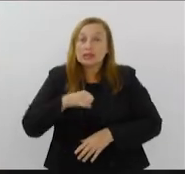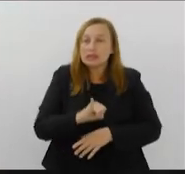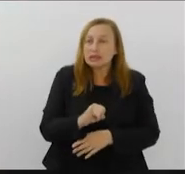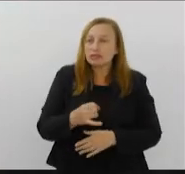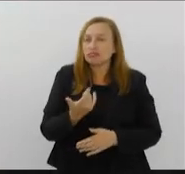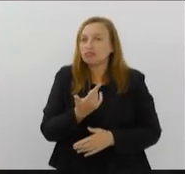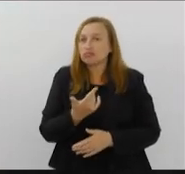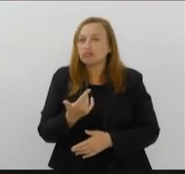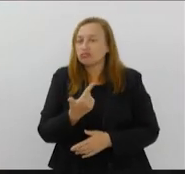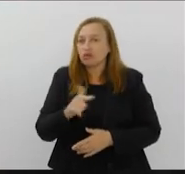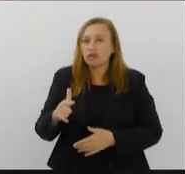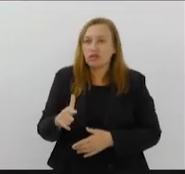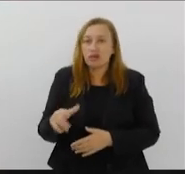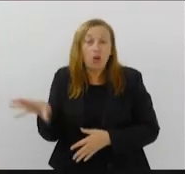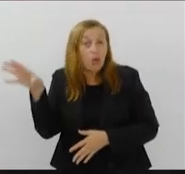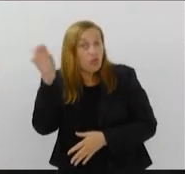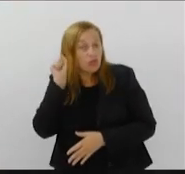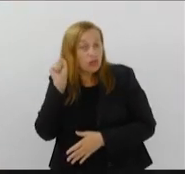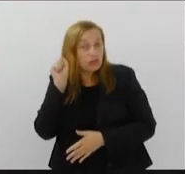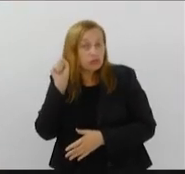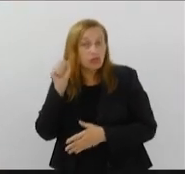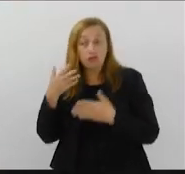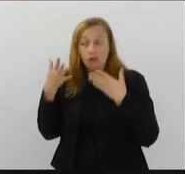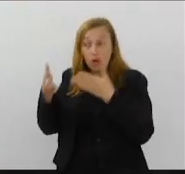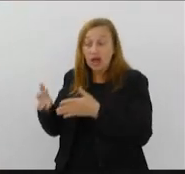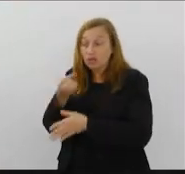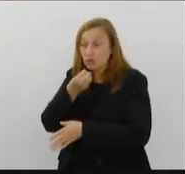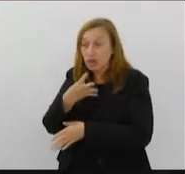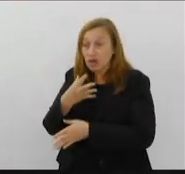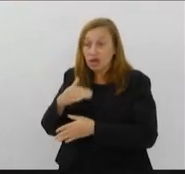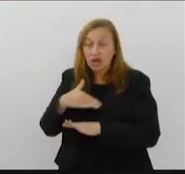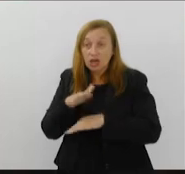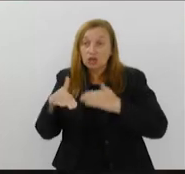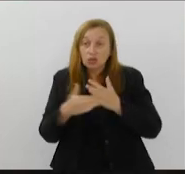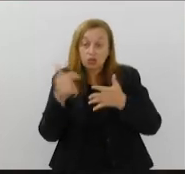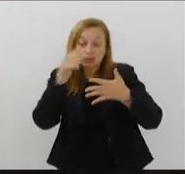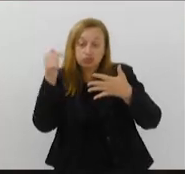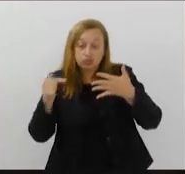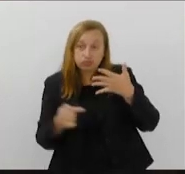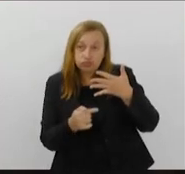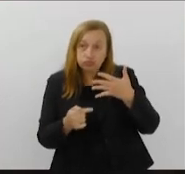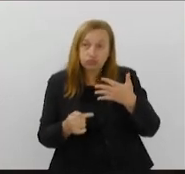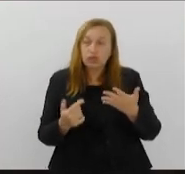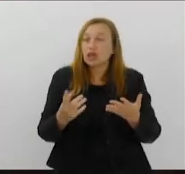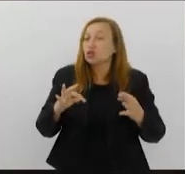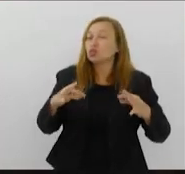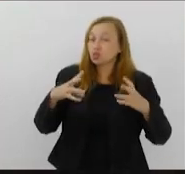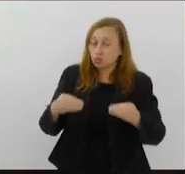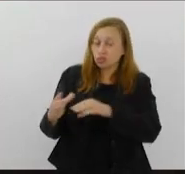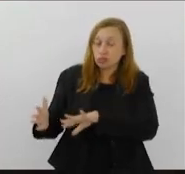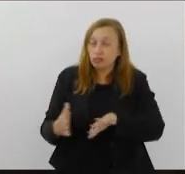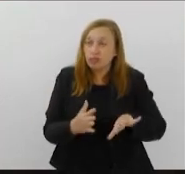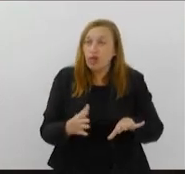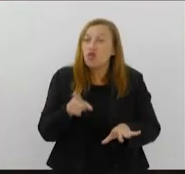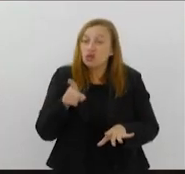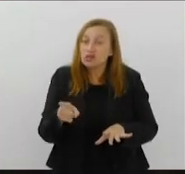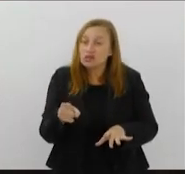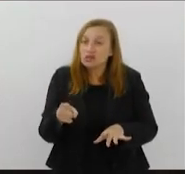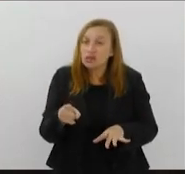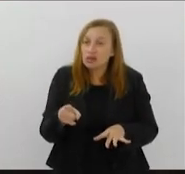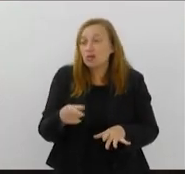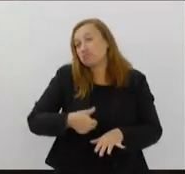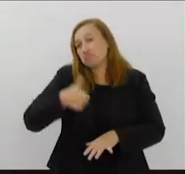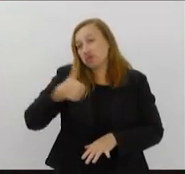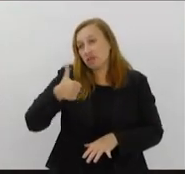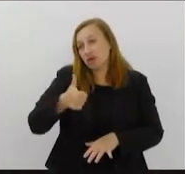digamos assim, eficiente, né, sobre todos os aspectos, inclusive tendências e por aí vai, você vai, primeiro